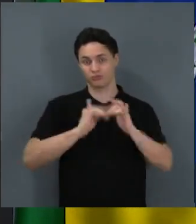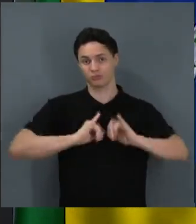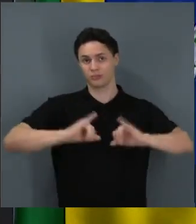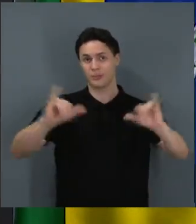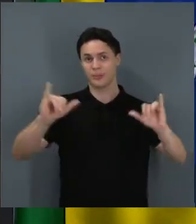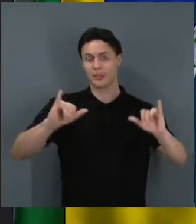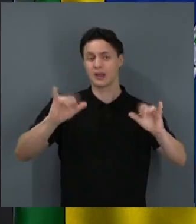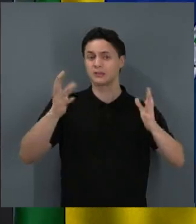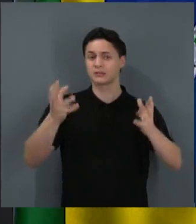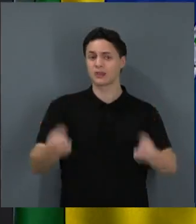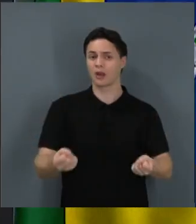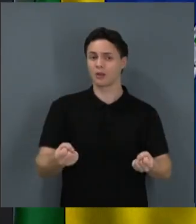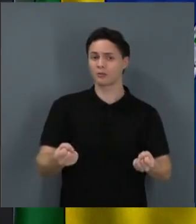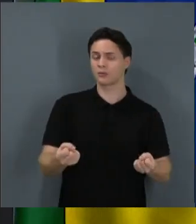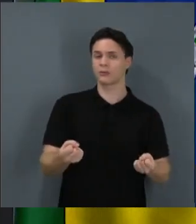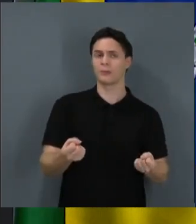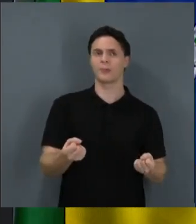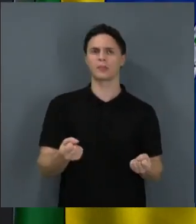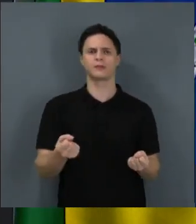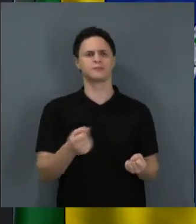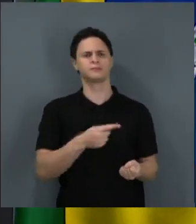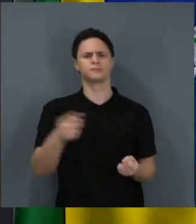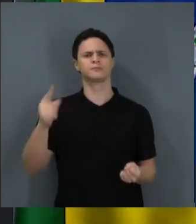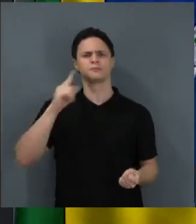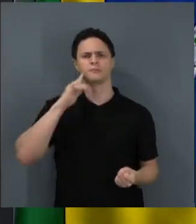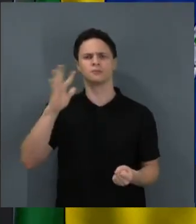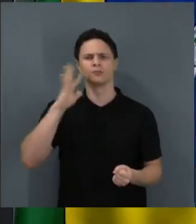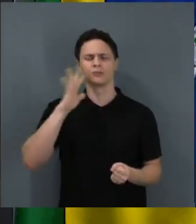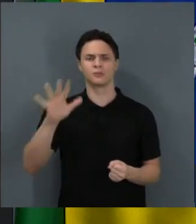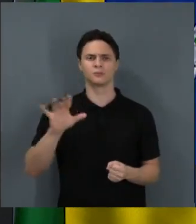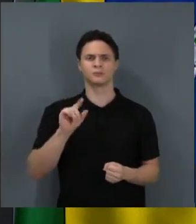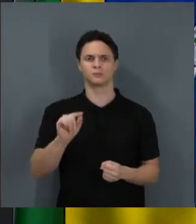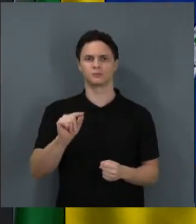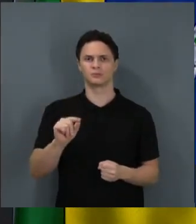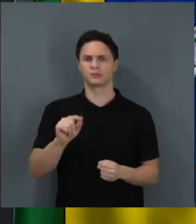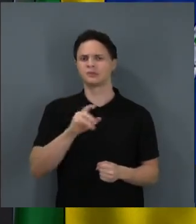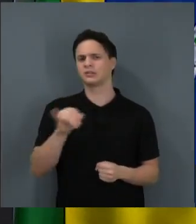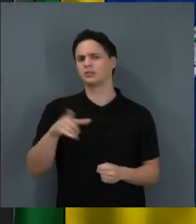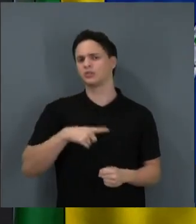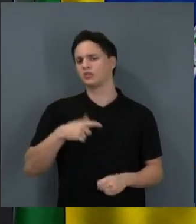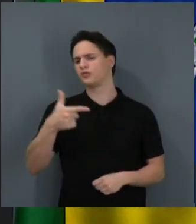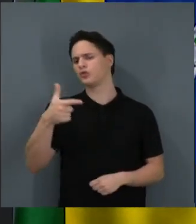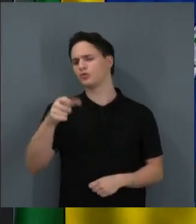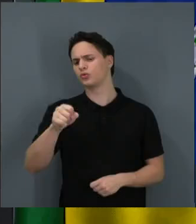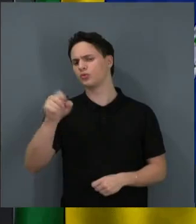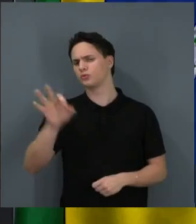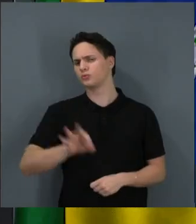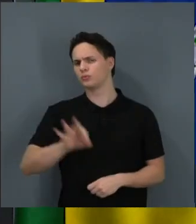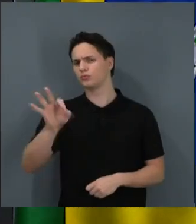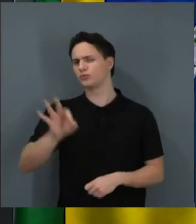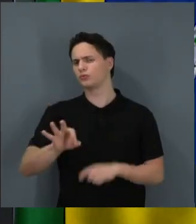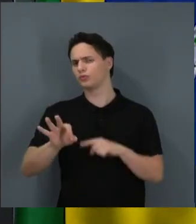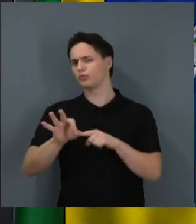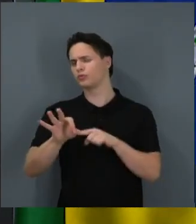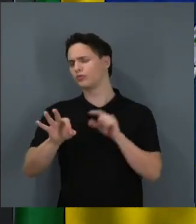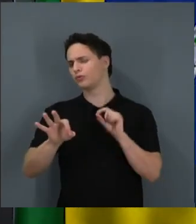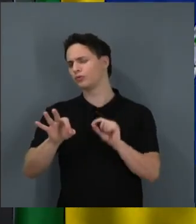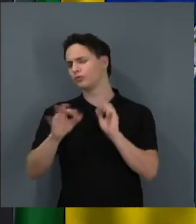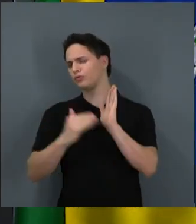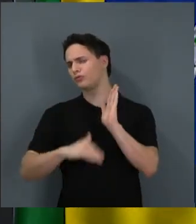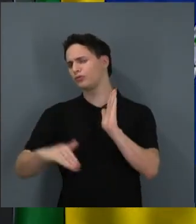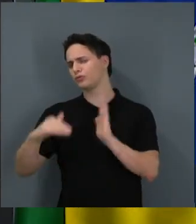foram aceitas. Imaginem, senhores, se era 28%, o que acontecerá